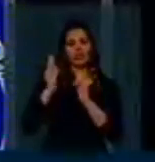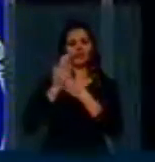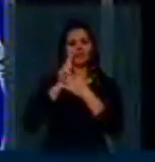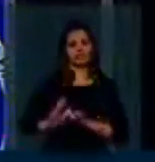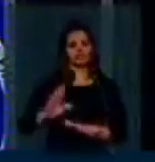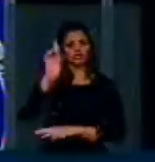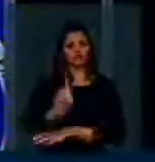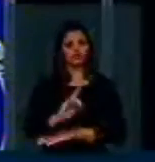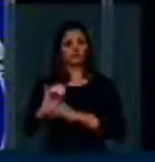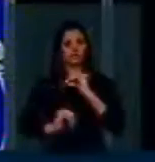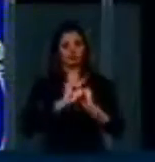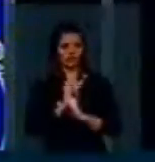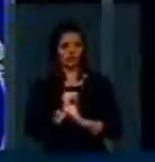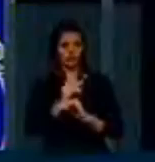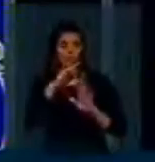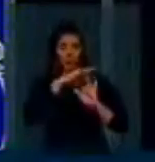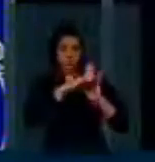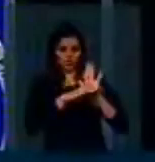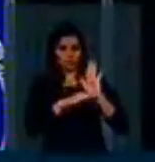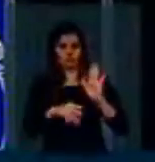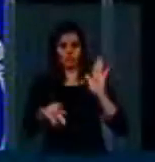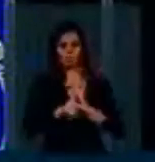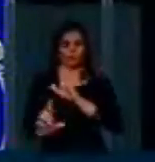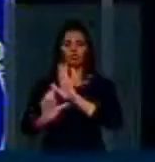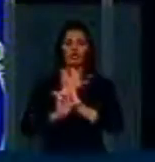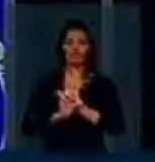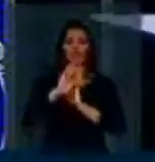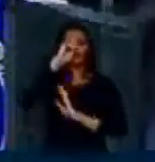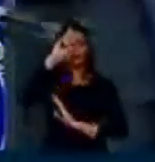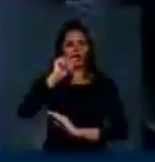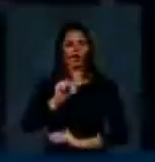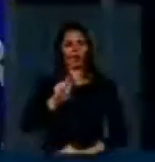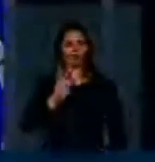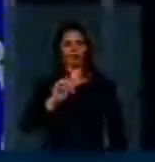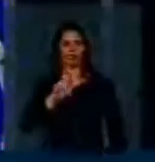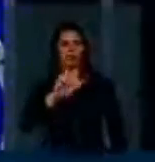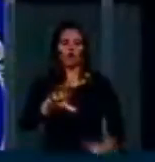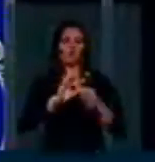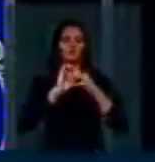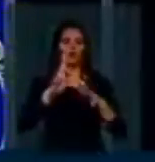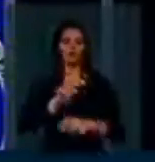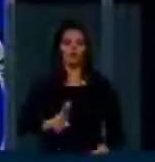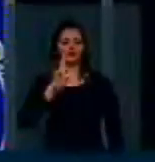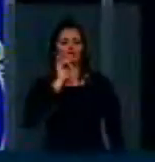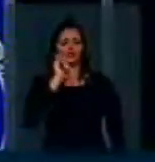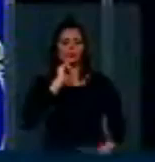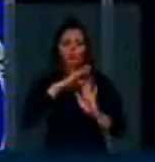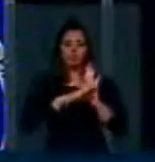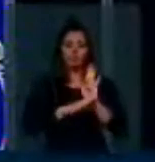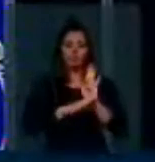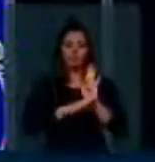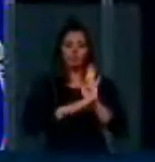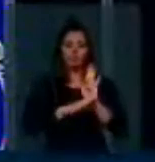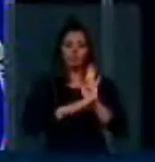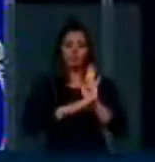internet. Conteúdos que a própria lei de direito autoral autoriza o uso, como, por exemplo, conteúdos que usam pequenos trechos de